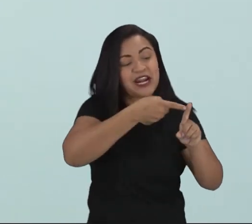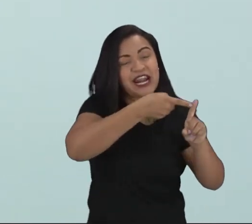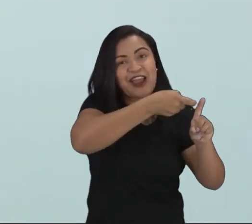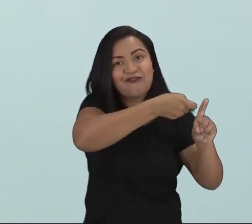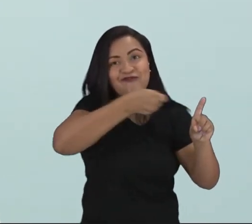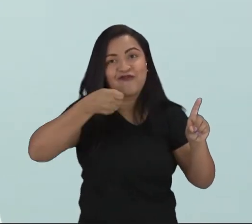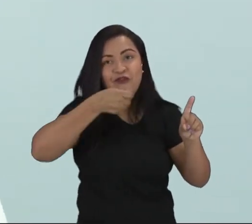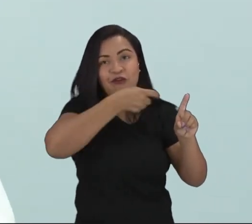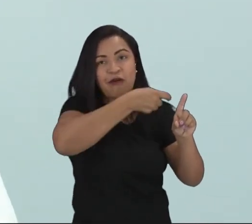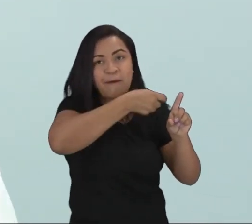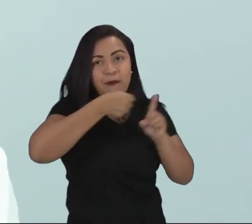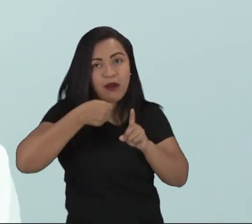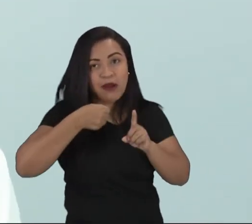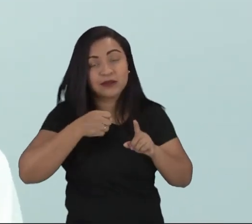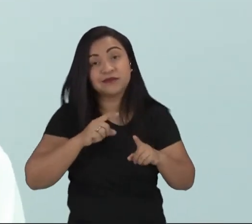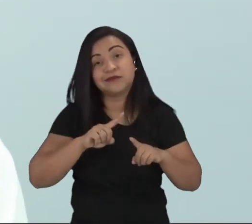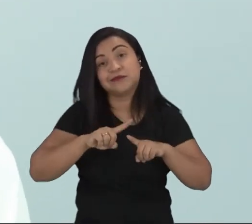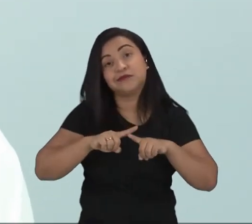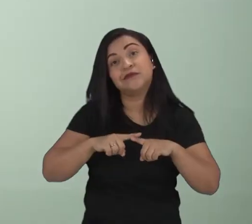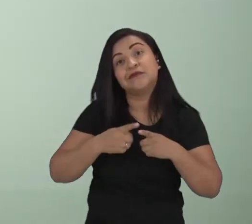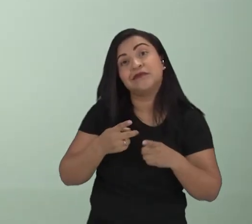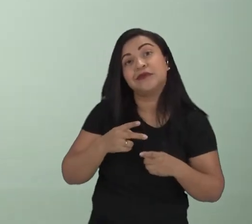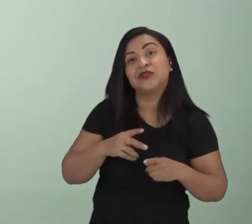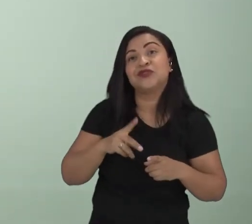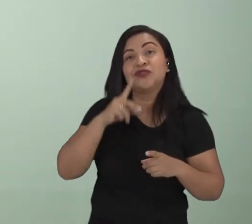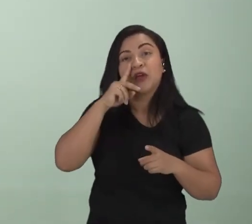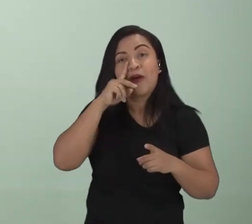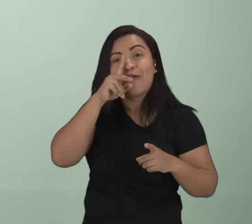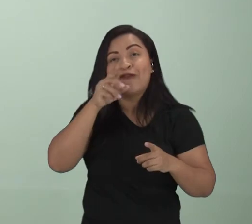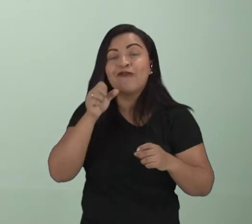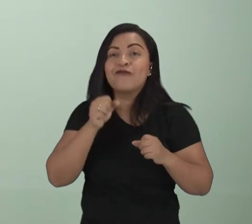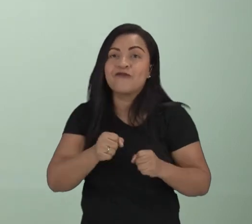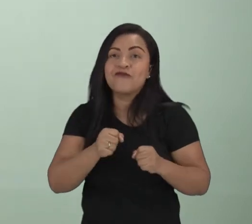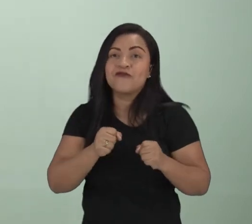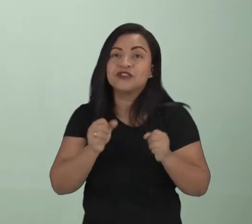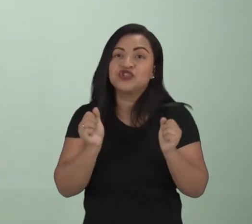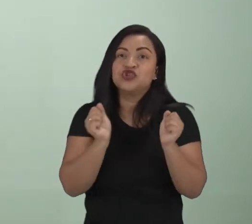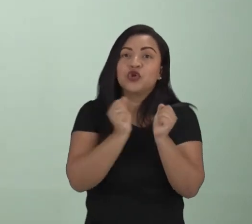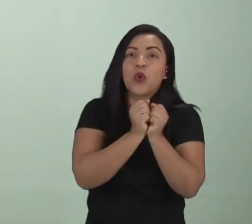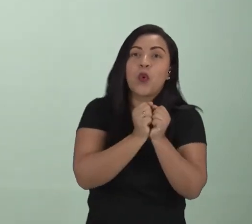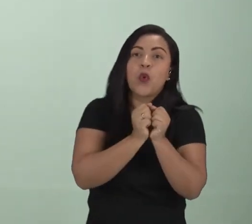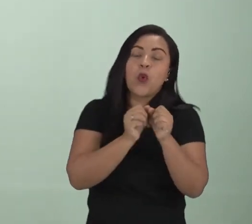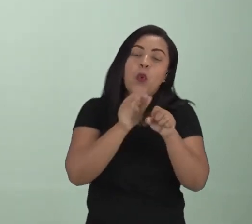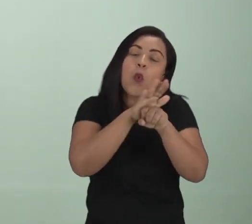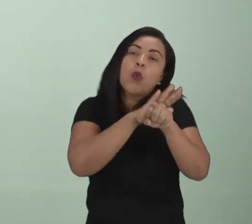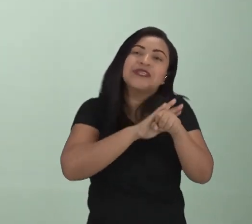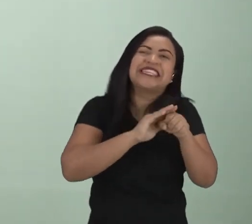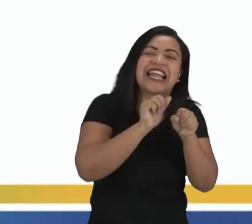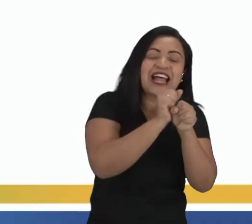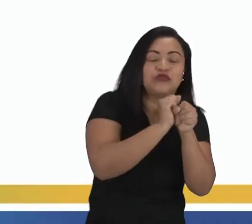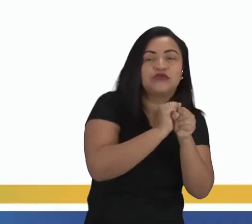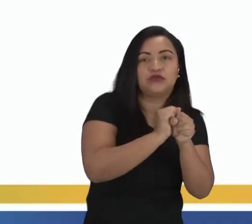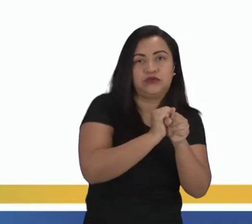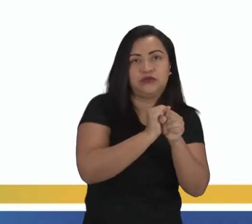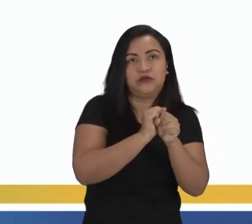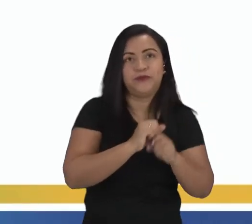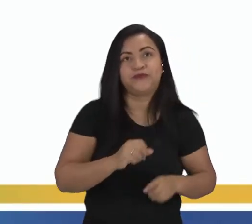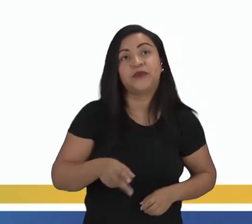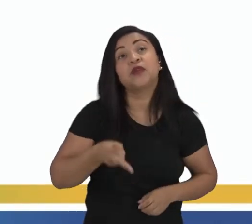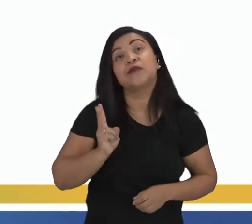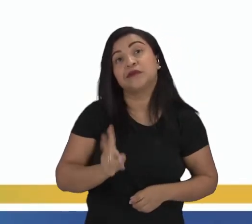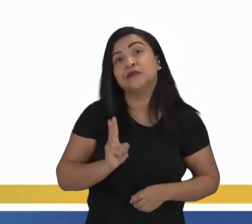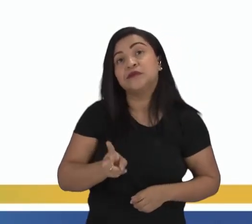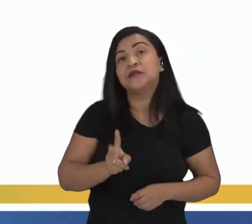forma indiretamente, mas é considerada uma força de contato. Vamos continuar as nossas dicas. Então, seguindo